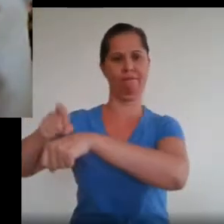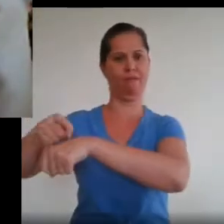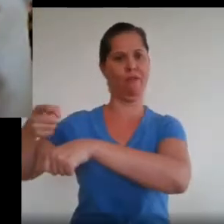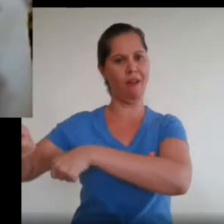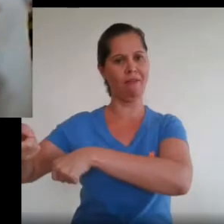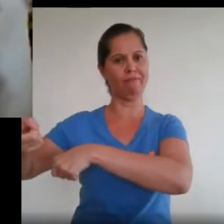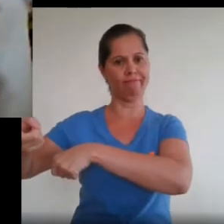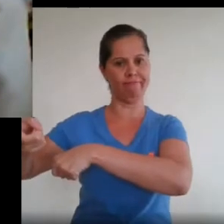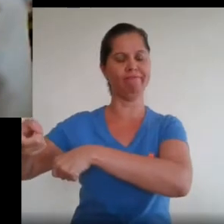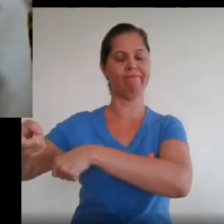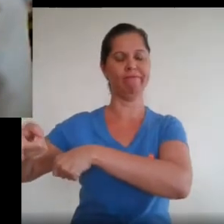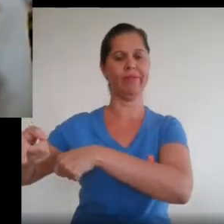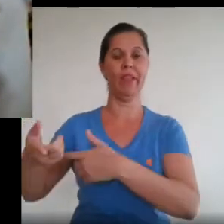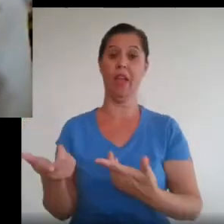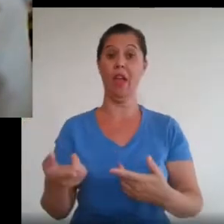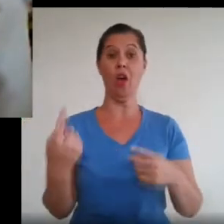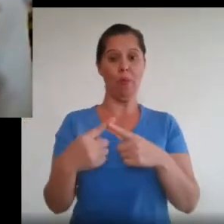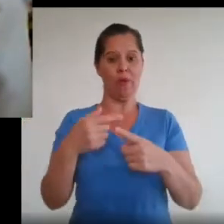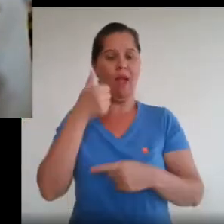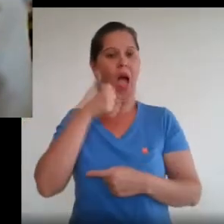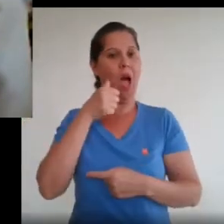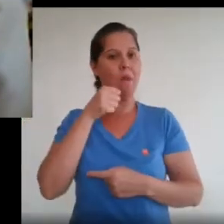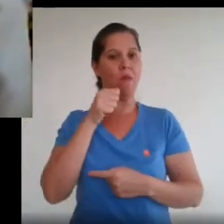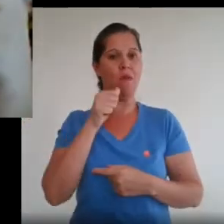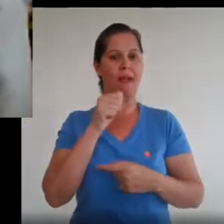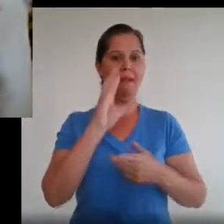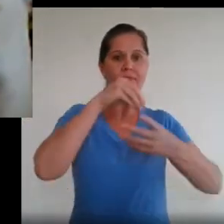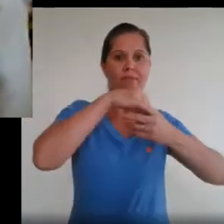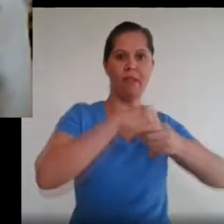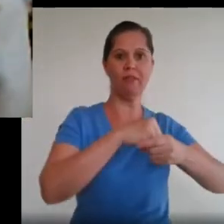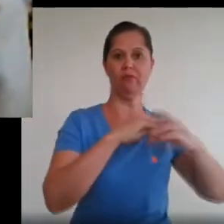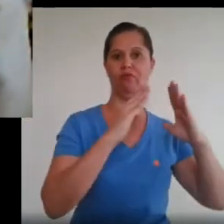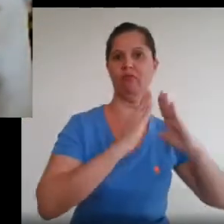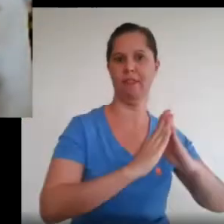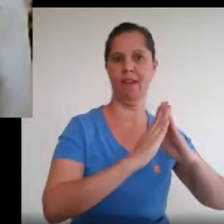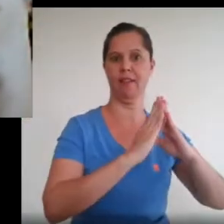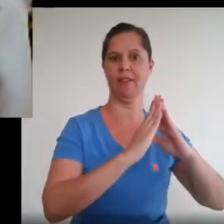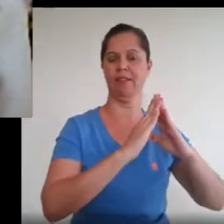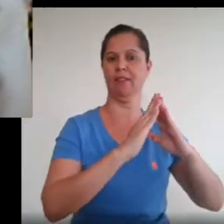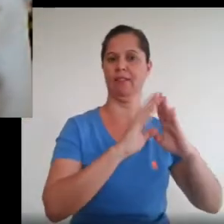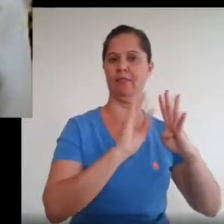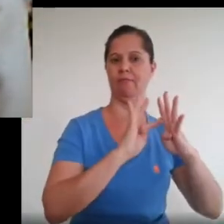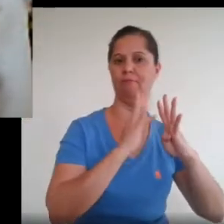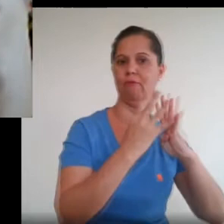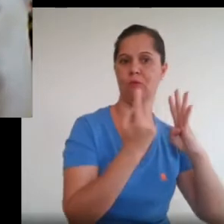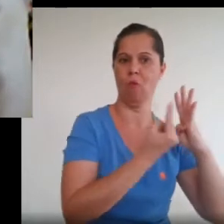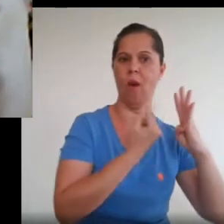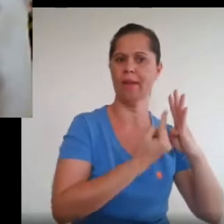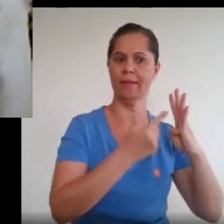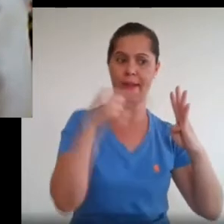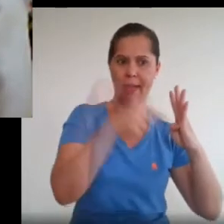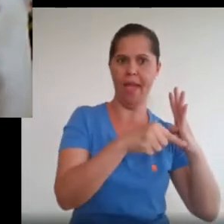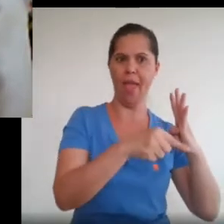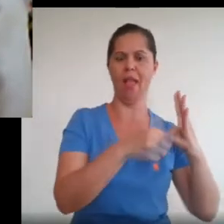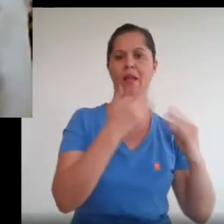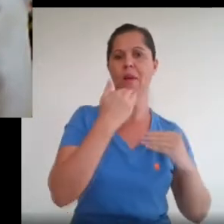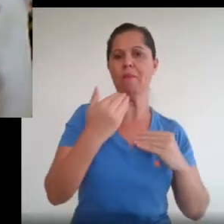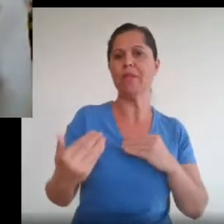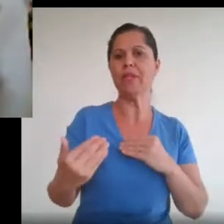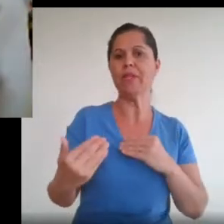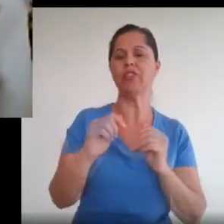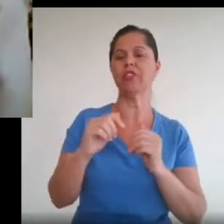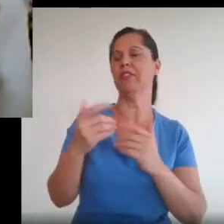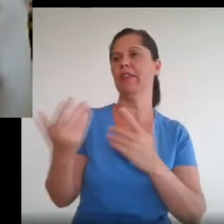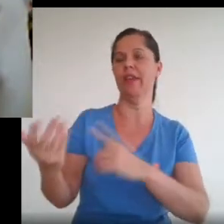como mulheres que estão fechadas em casa com seus agressores poderiam pedir ajuda, poderiam